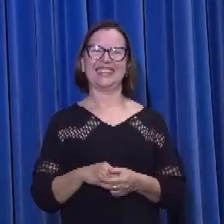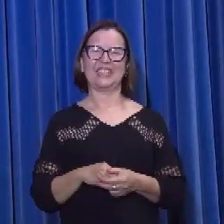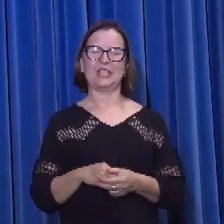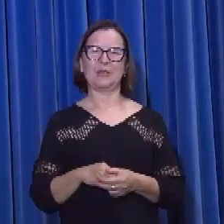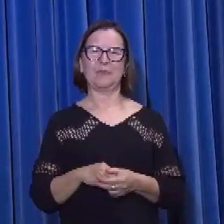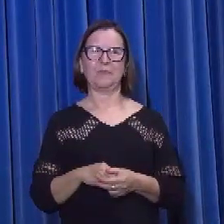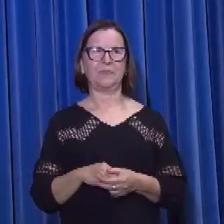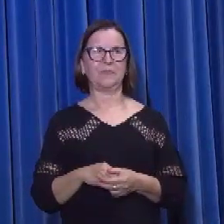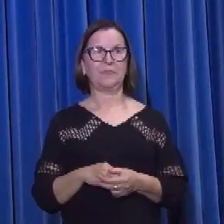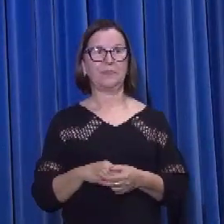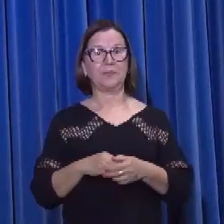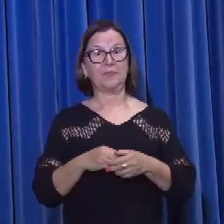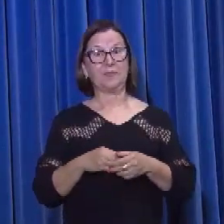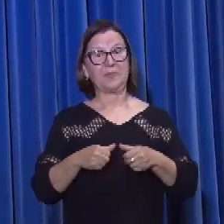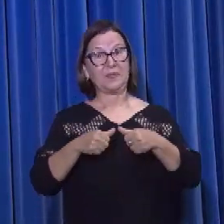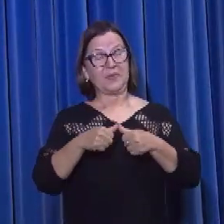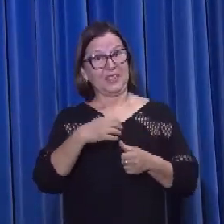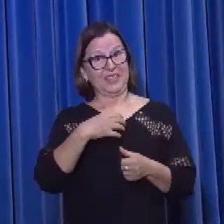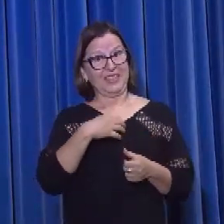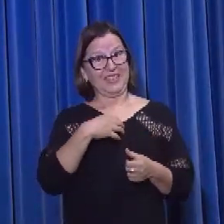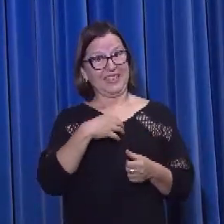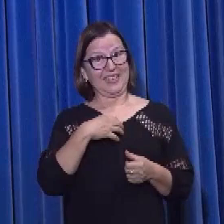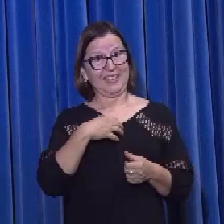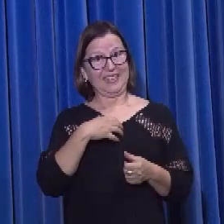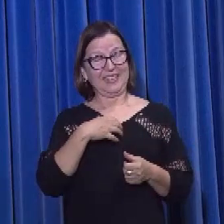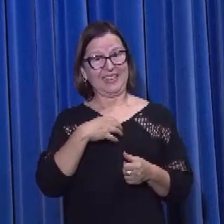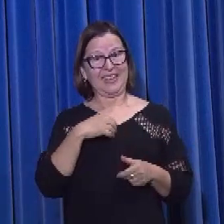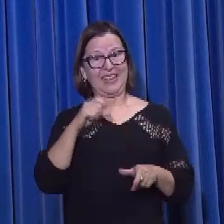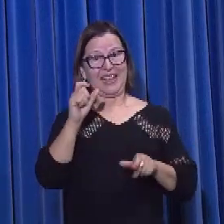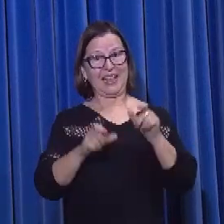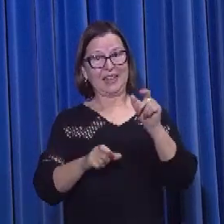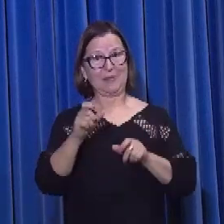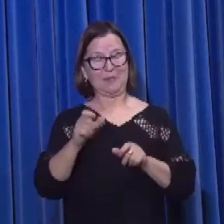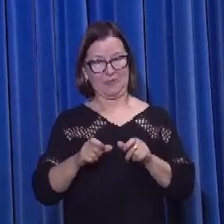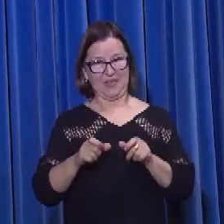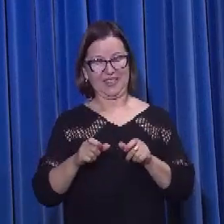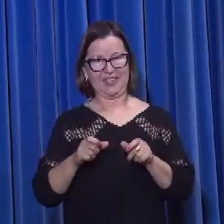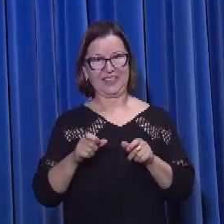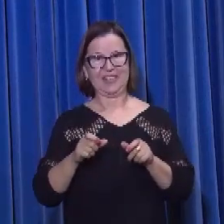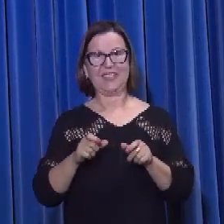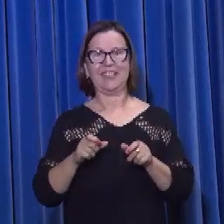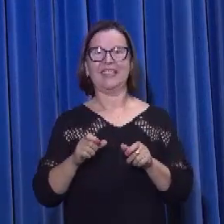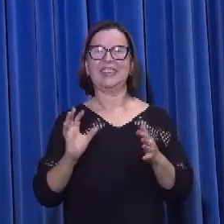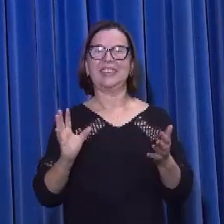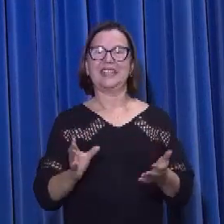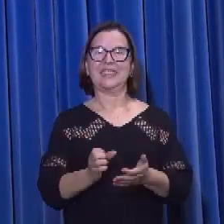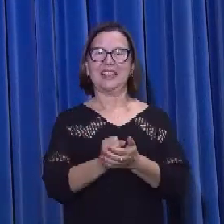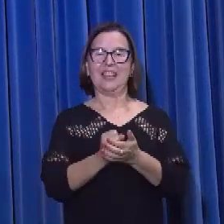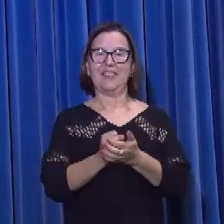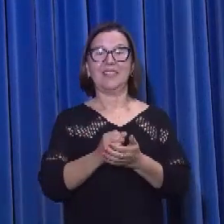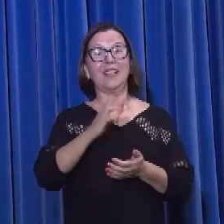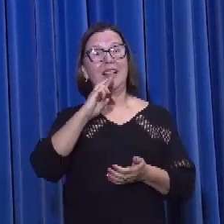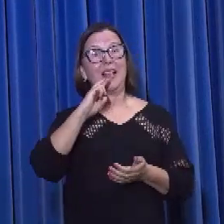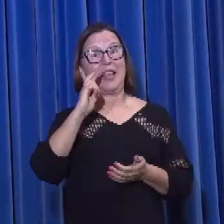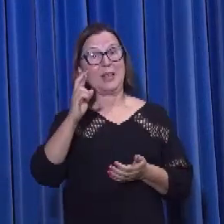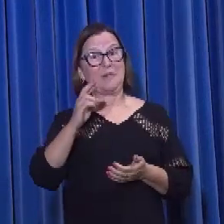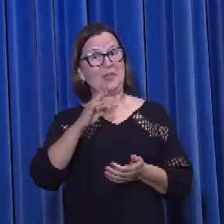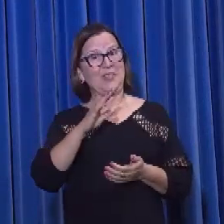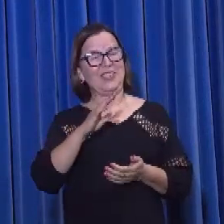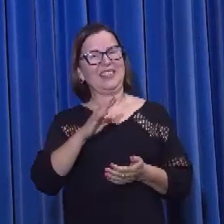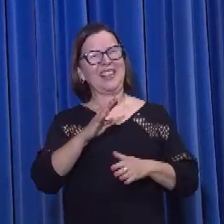E dessa maneira que os salvos respondem ao chamado de Deus. Ele efetua no escolhido